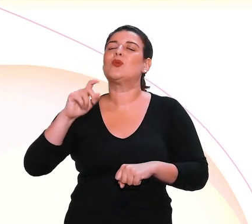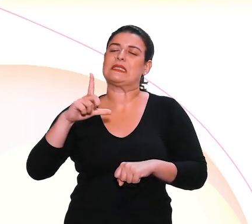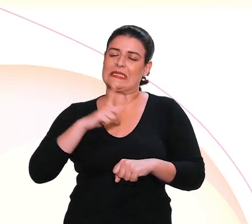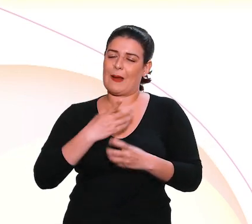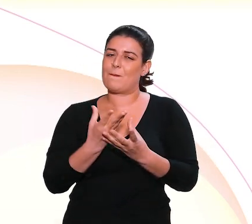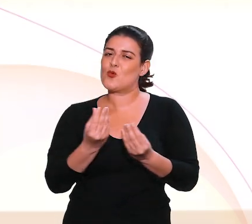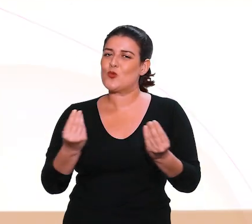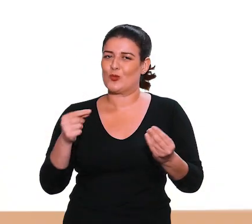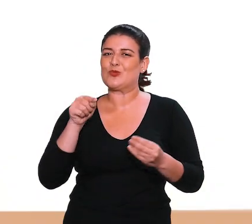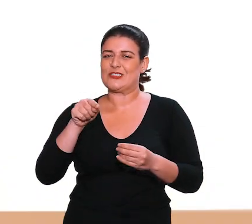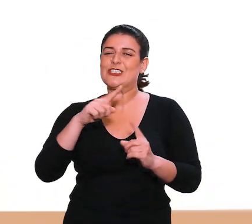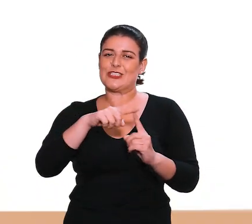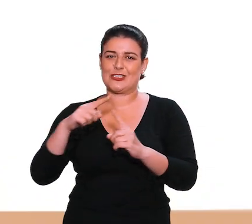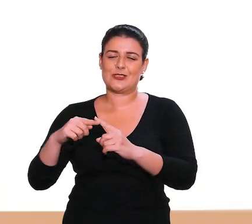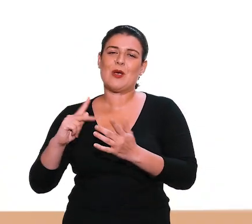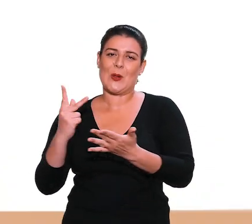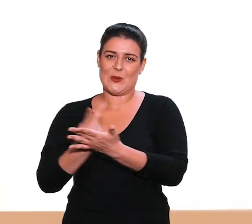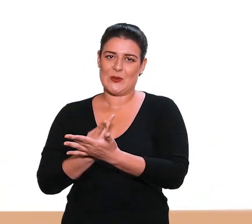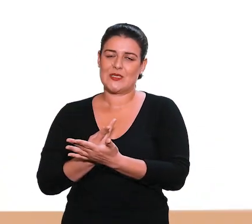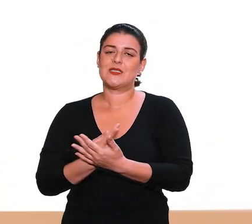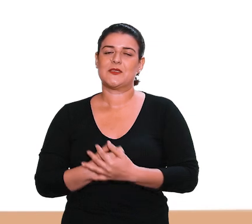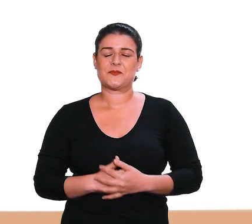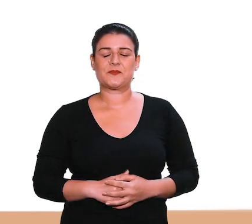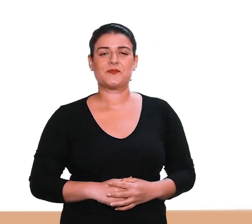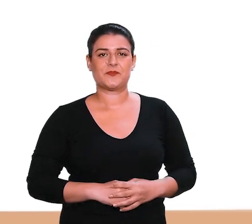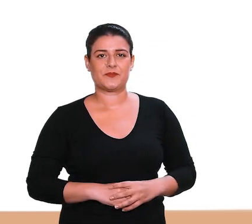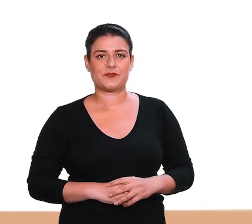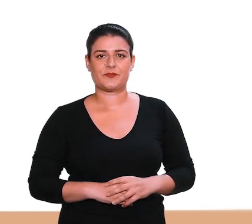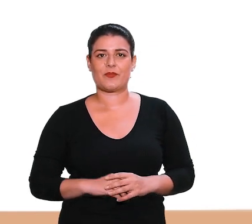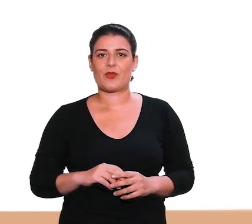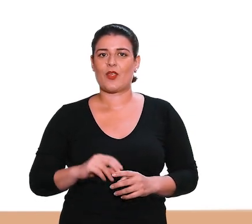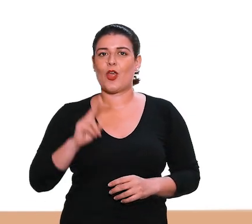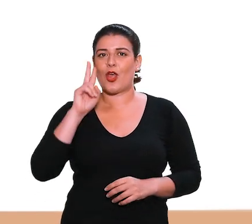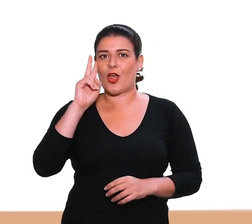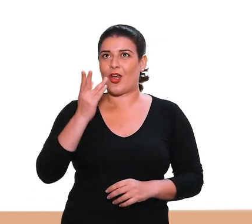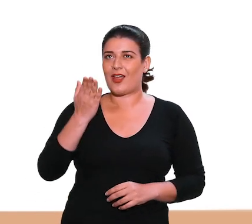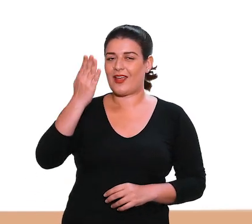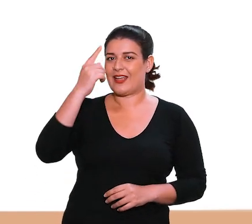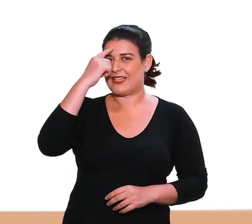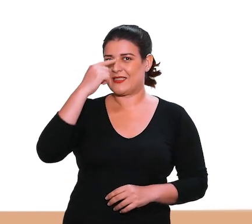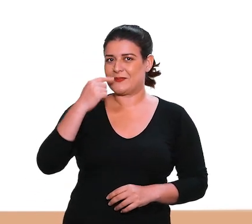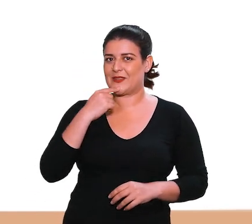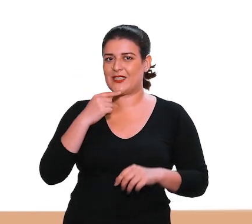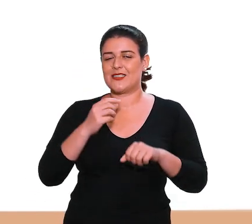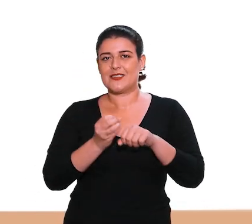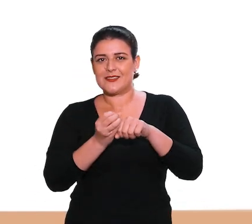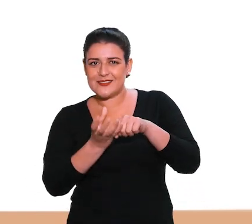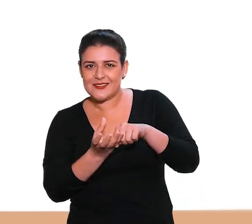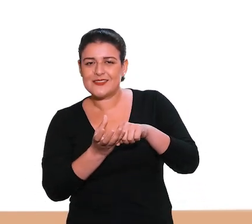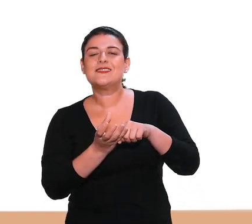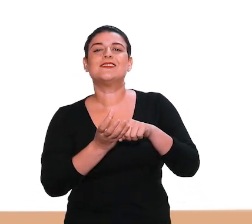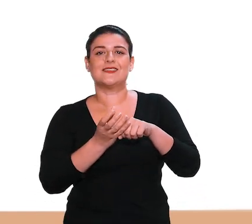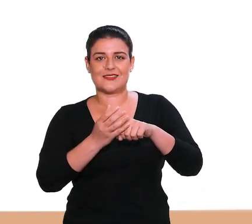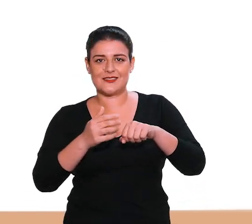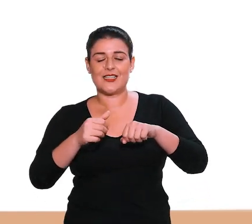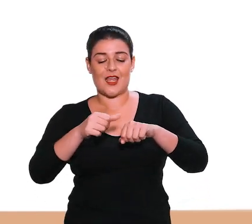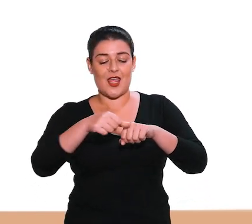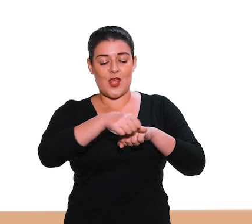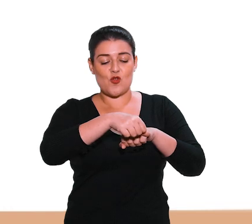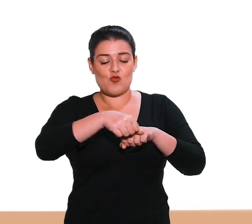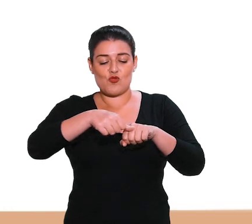bastante esse tipo de cicatriz chegando para a gente. Olha, descências de sutura, pontos abriram, cicatrizes que